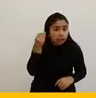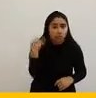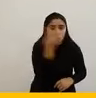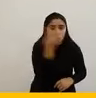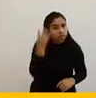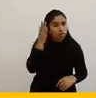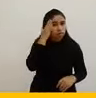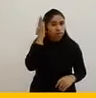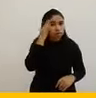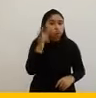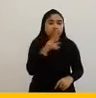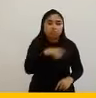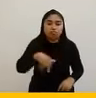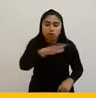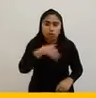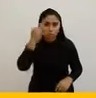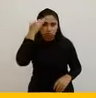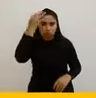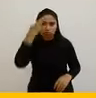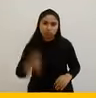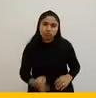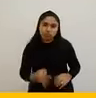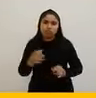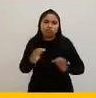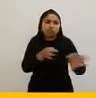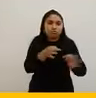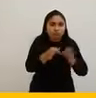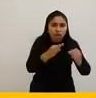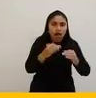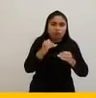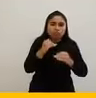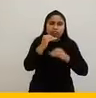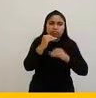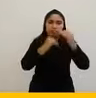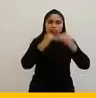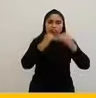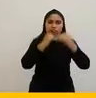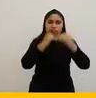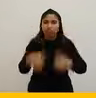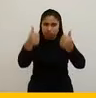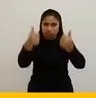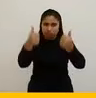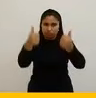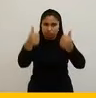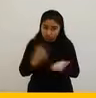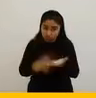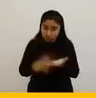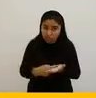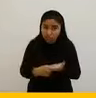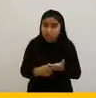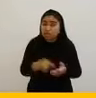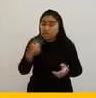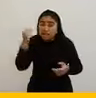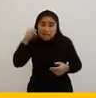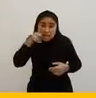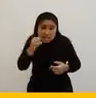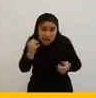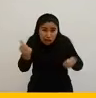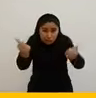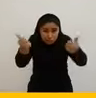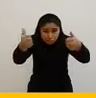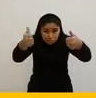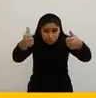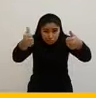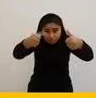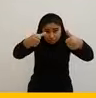uma cautela, para que a gente possa evoluir e não regredir. Ao contrário, se não